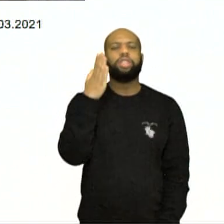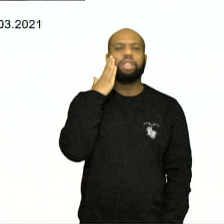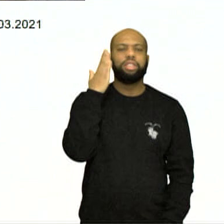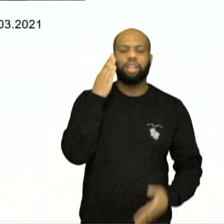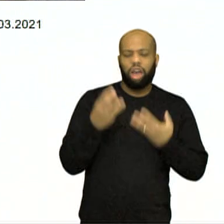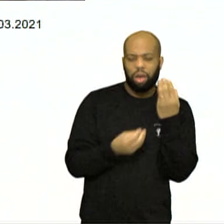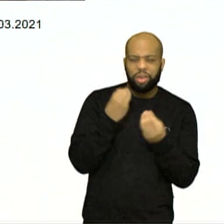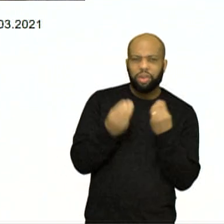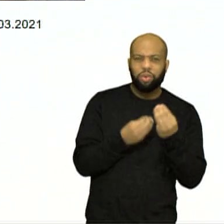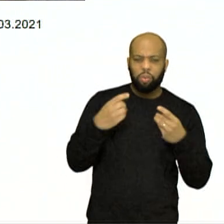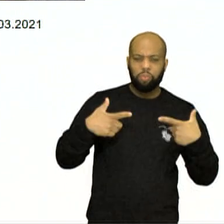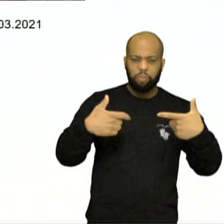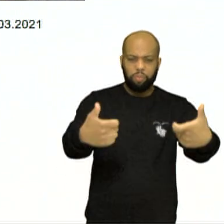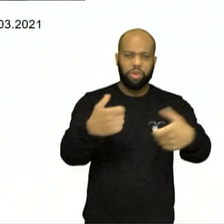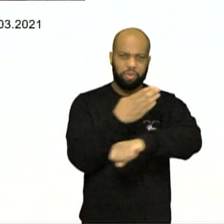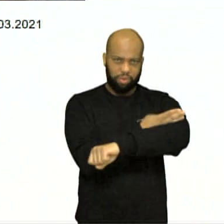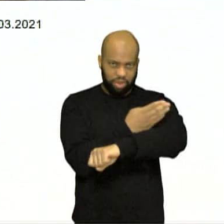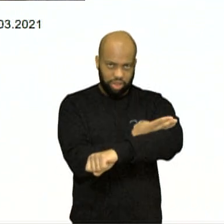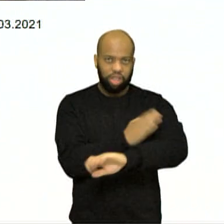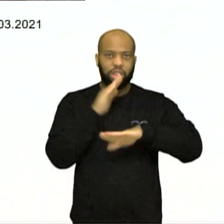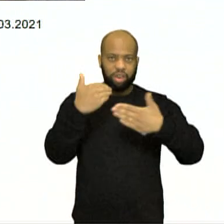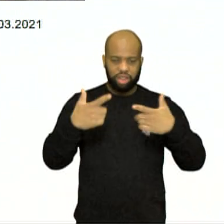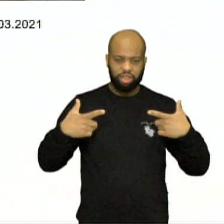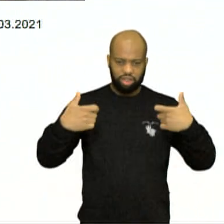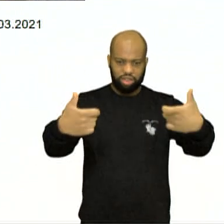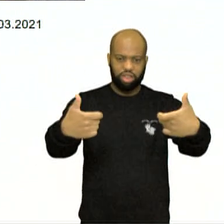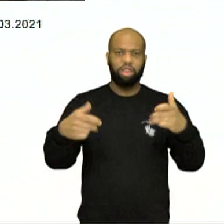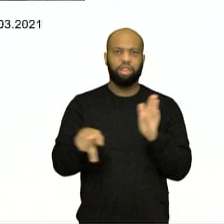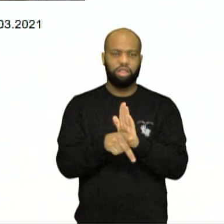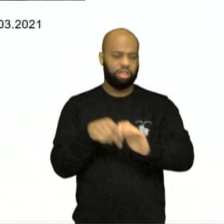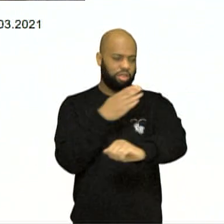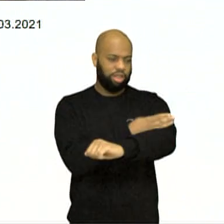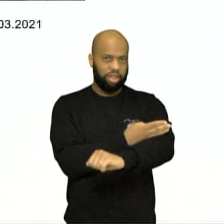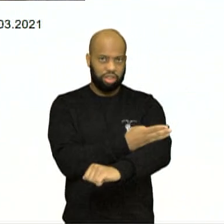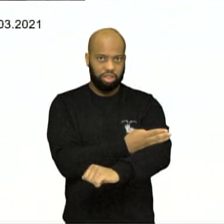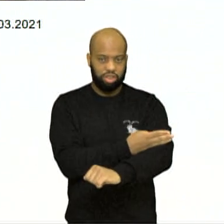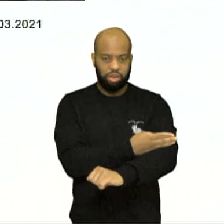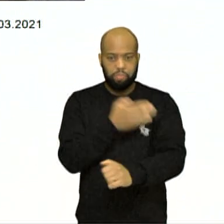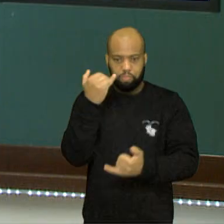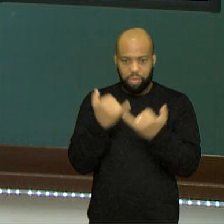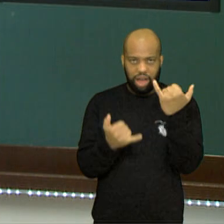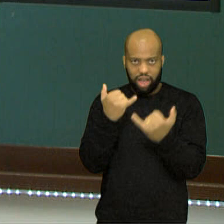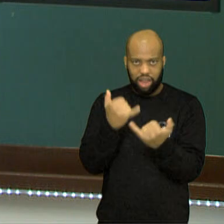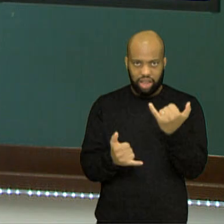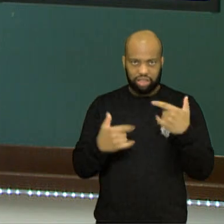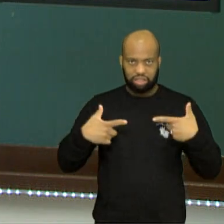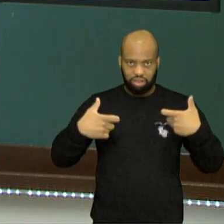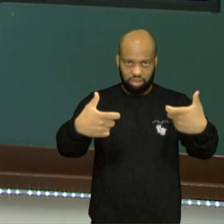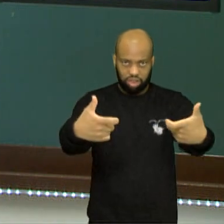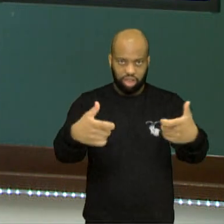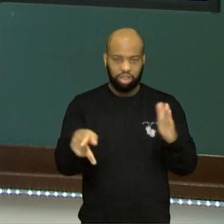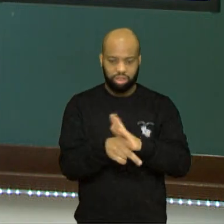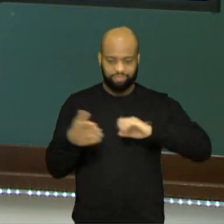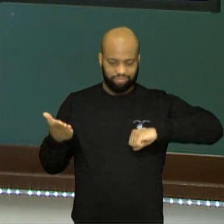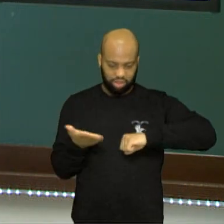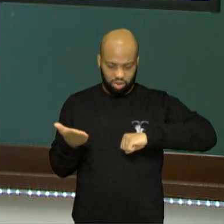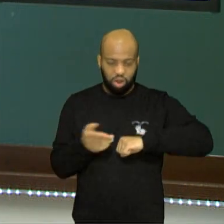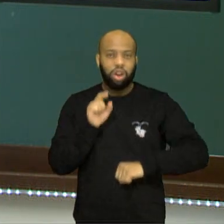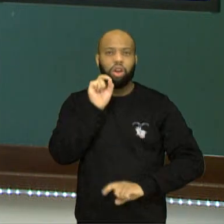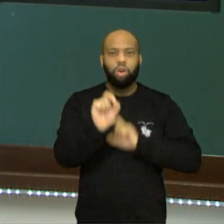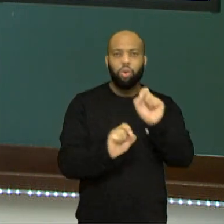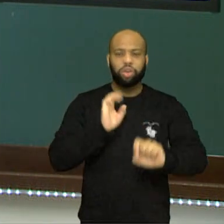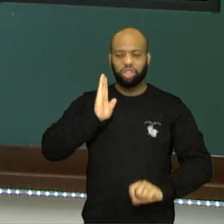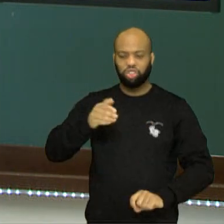as guerras medievais? Será que as guerras medievais eram parecidas com as guerras contemporâneas? O que que eles já tinham, né,